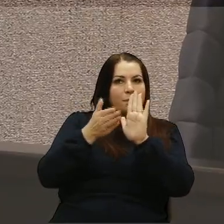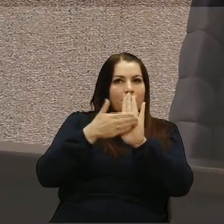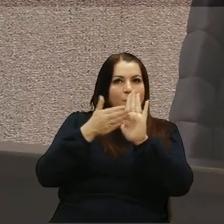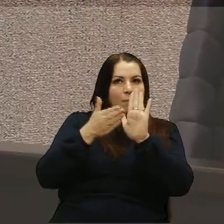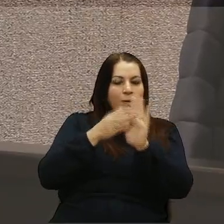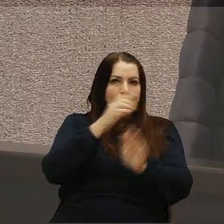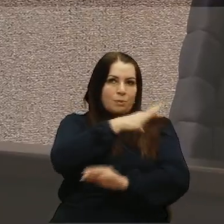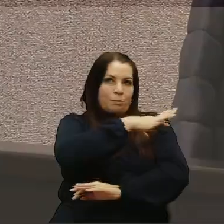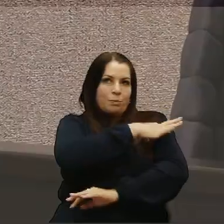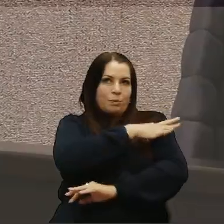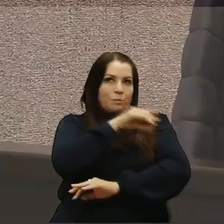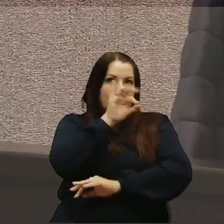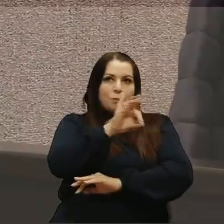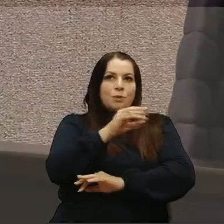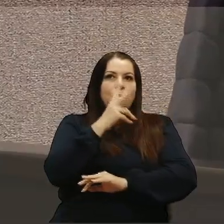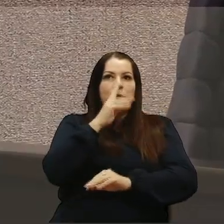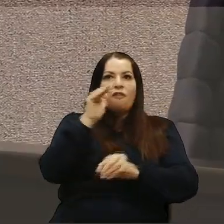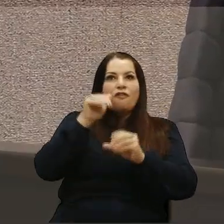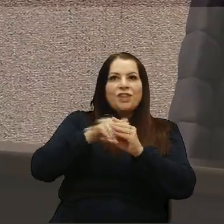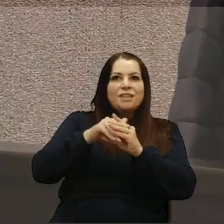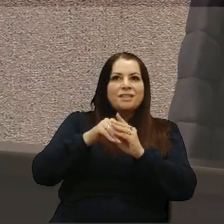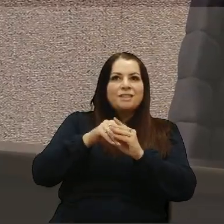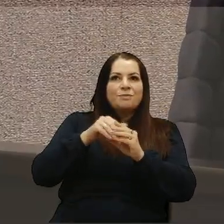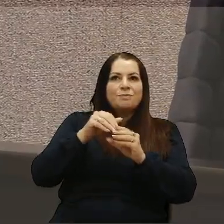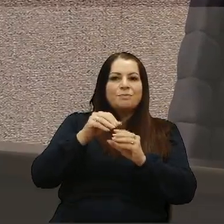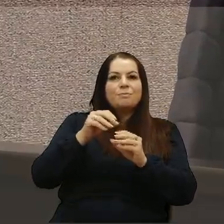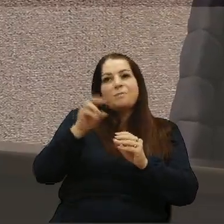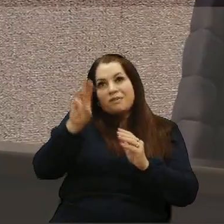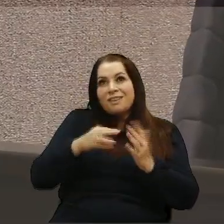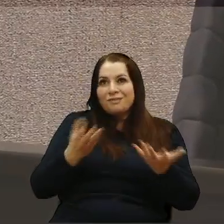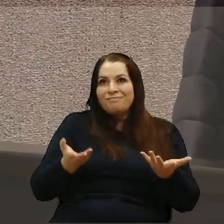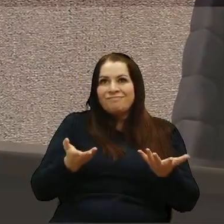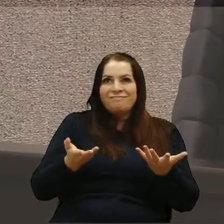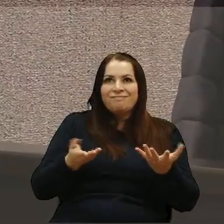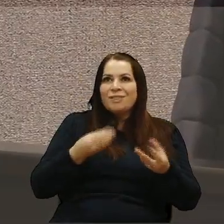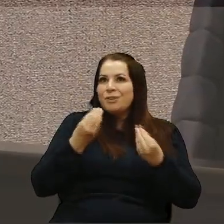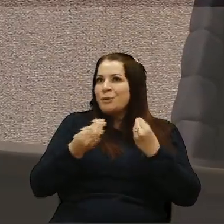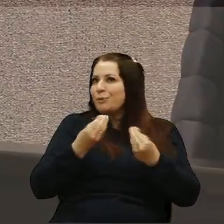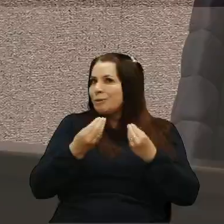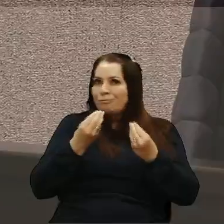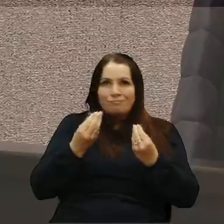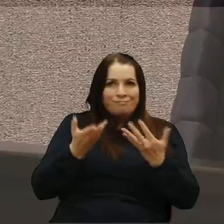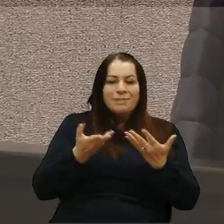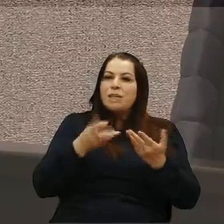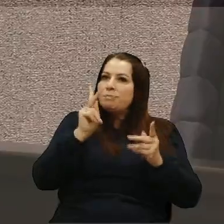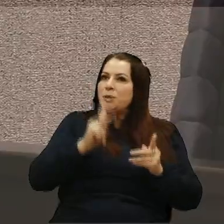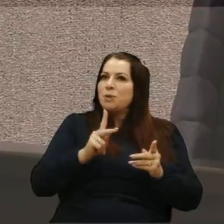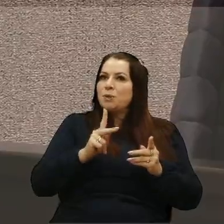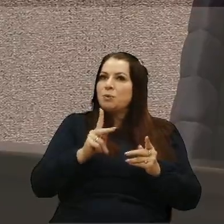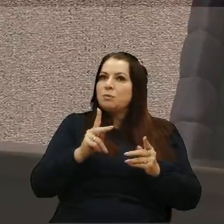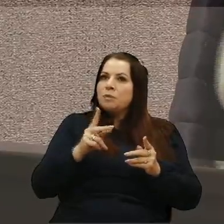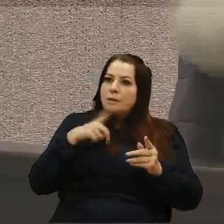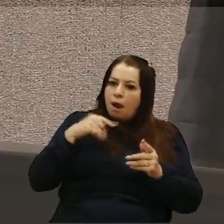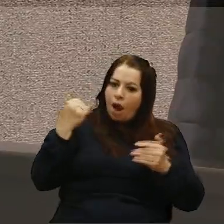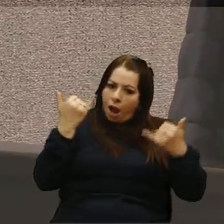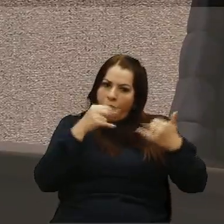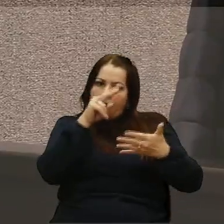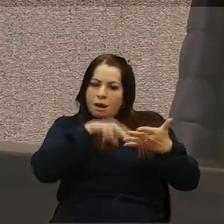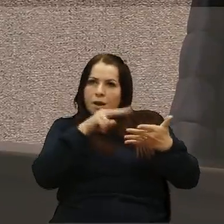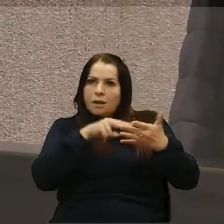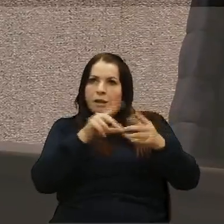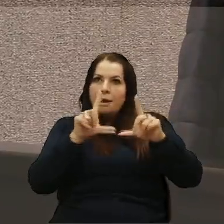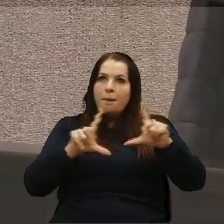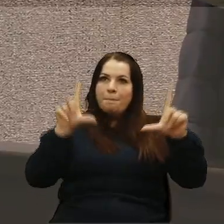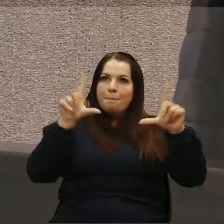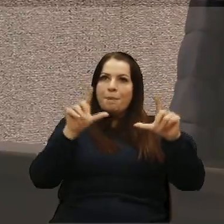Capitão Ramon e postou aquilo como se fosse a votação para a Visate. Então veja a incongruência. E aí as pessoas se informam com esse tipo de informação. O painel estava lá, a